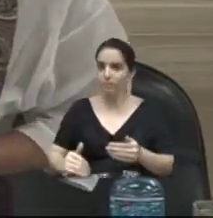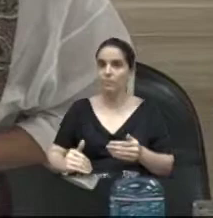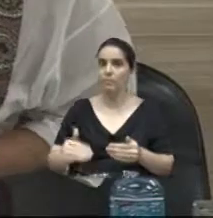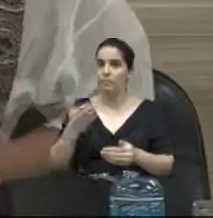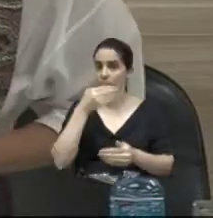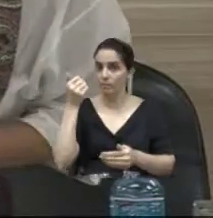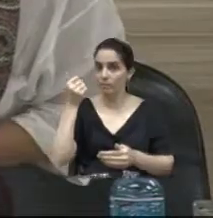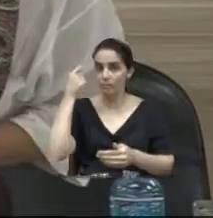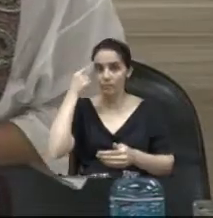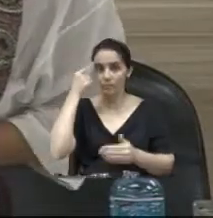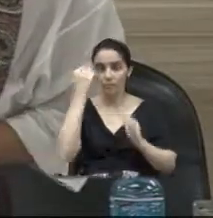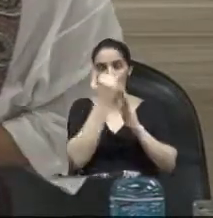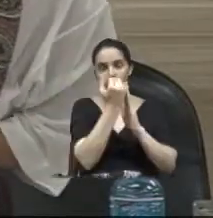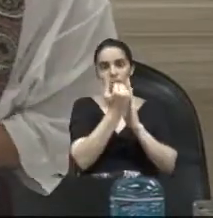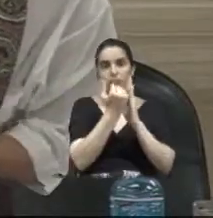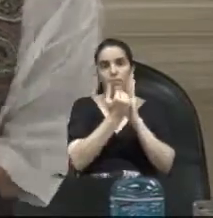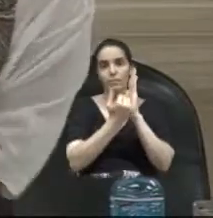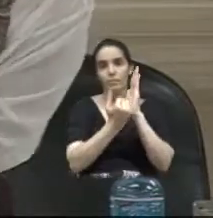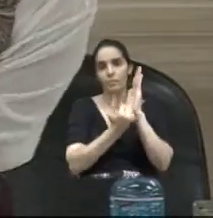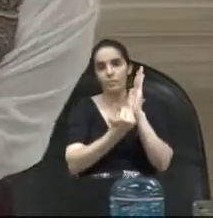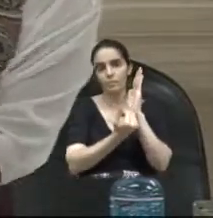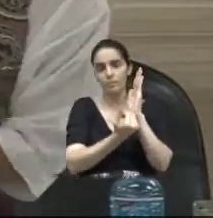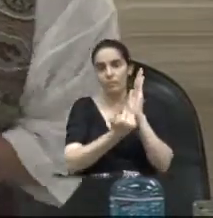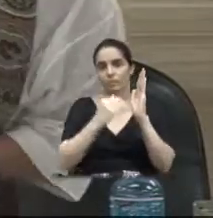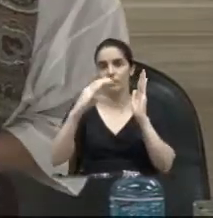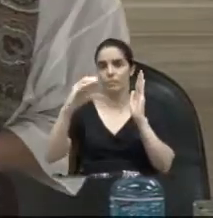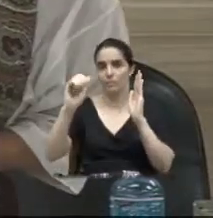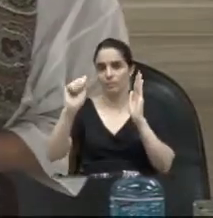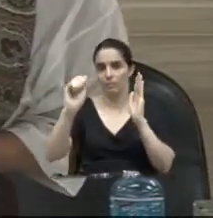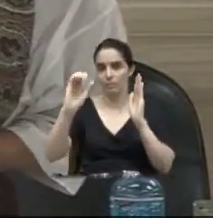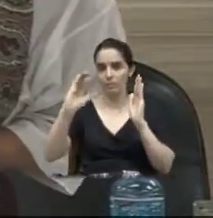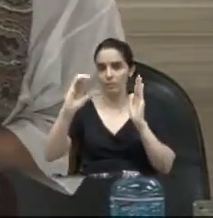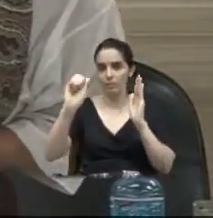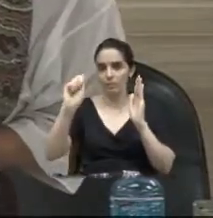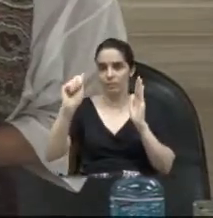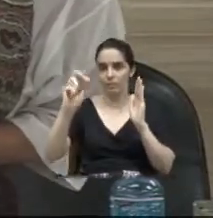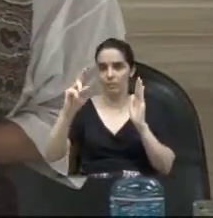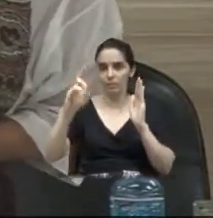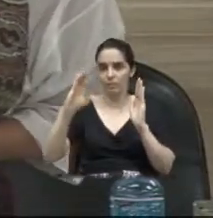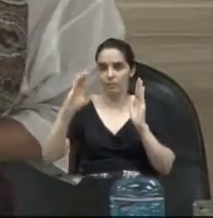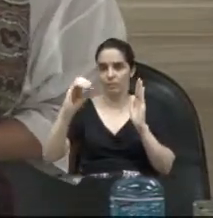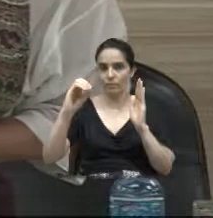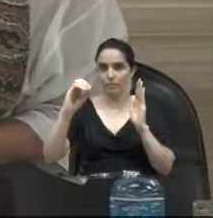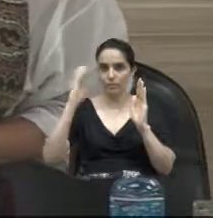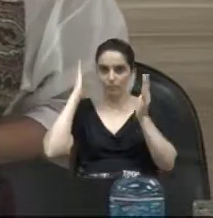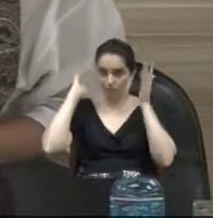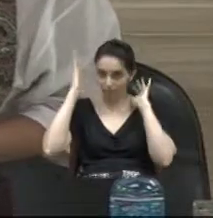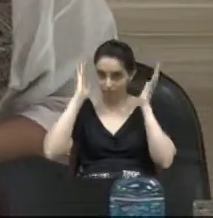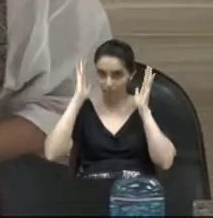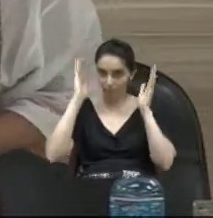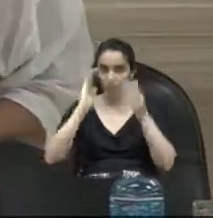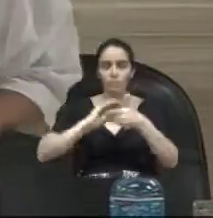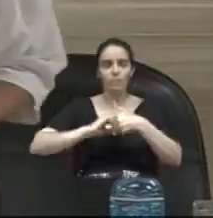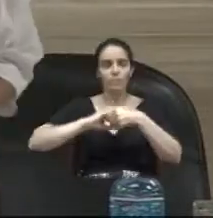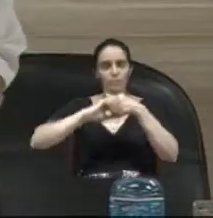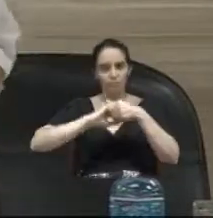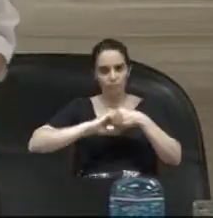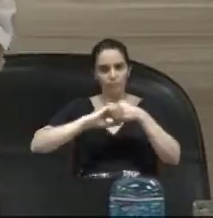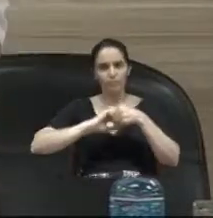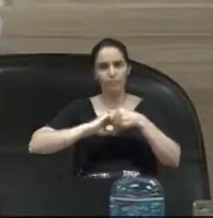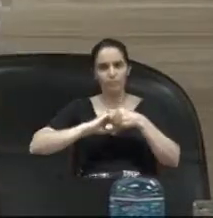aumento da oferta do serviço do Só Cacareco. Então, parabéns à vereadora